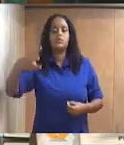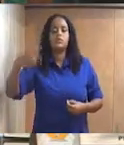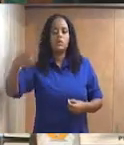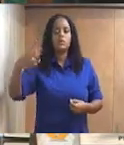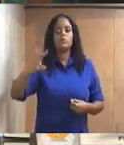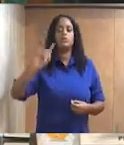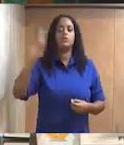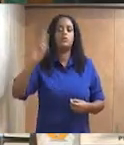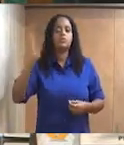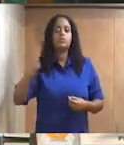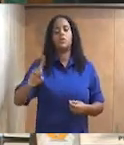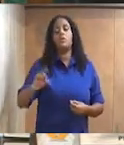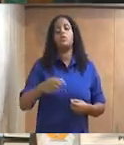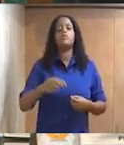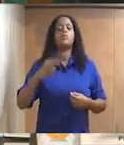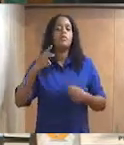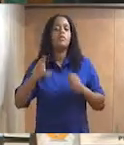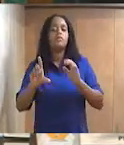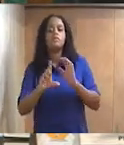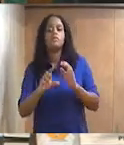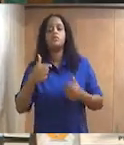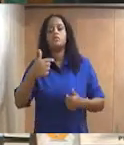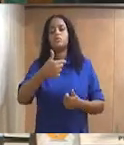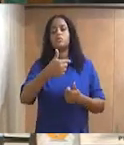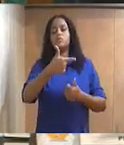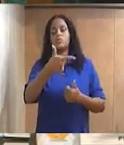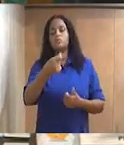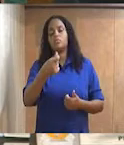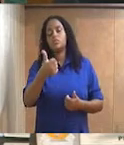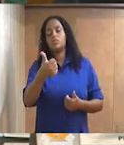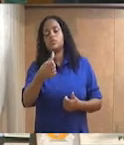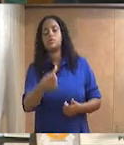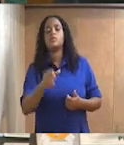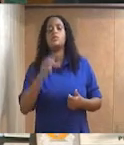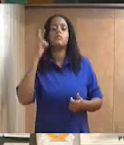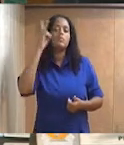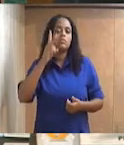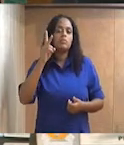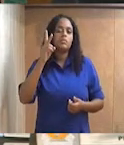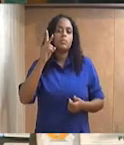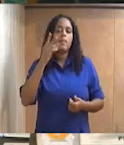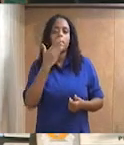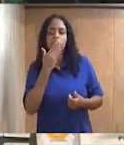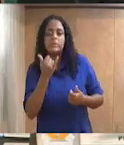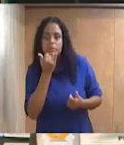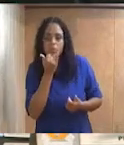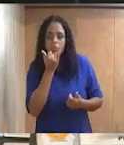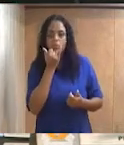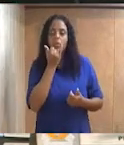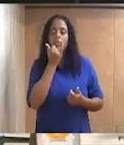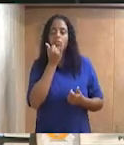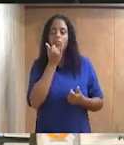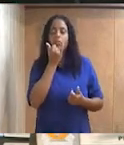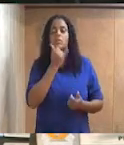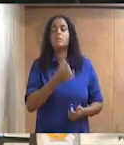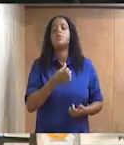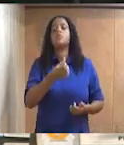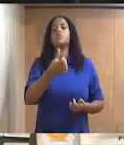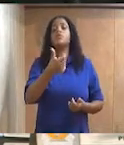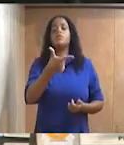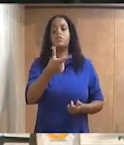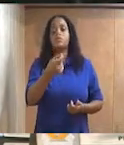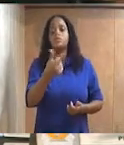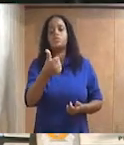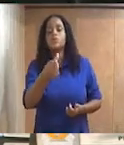número 6.240, de 2016, do excelentíssimo senhor... Perdão. Indicação número